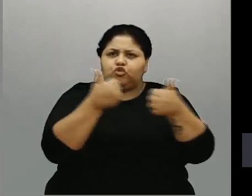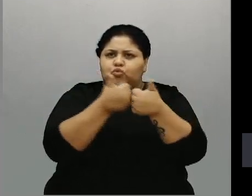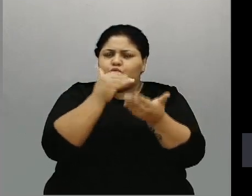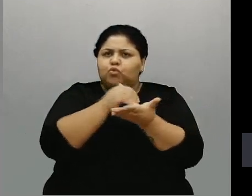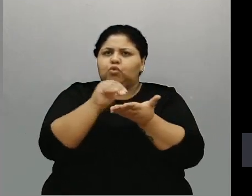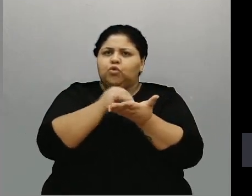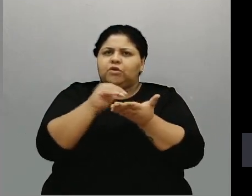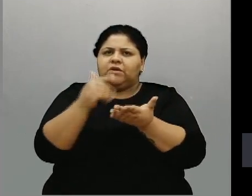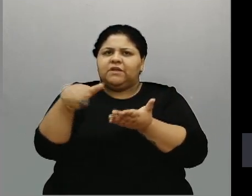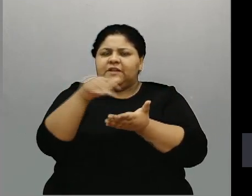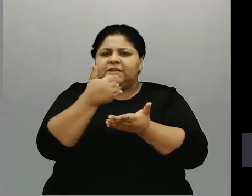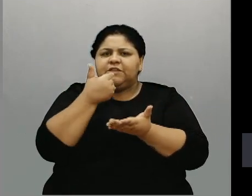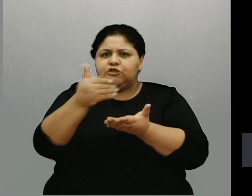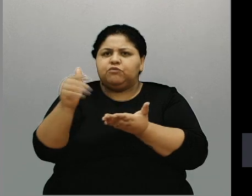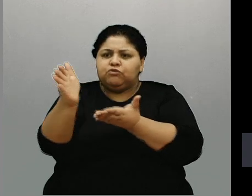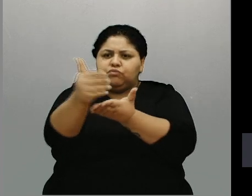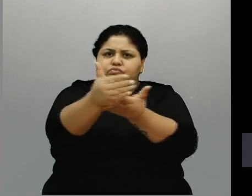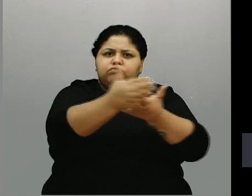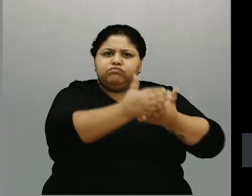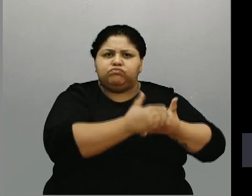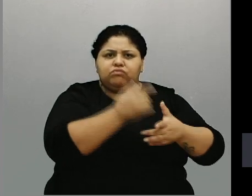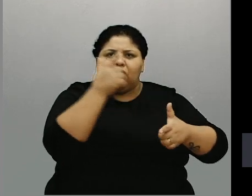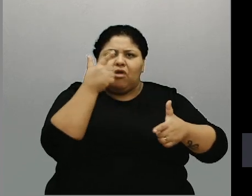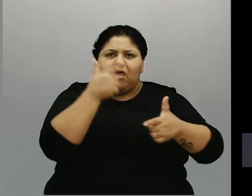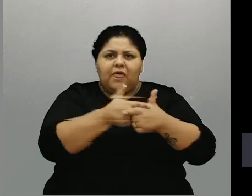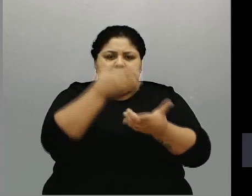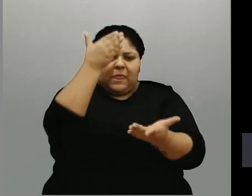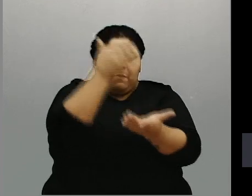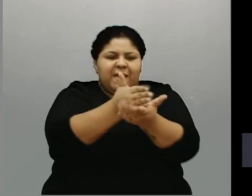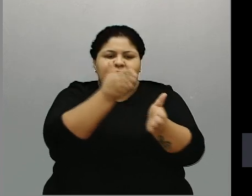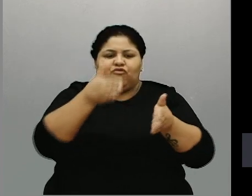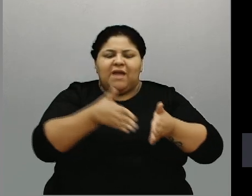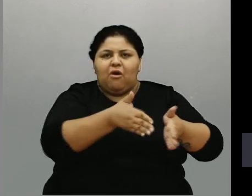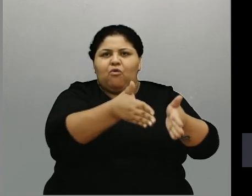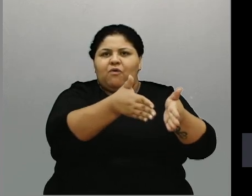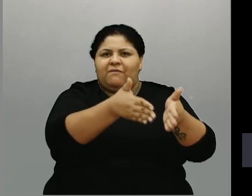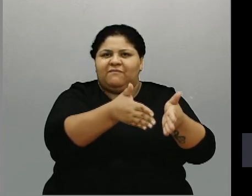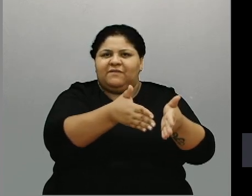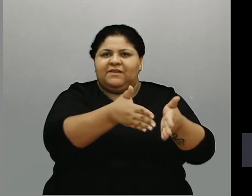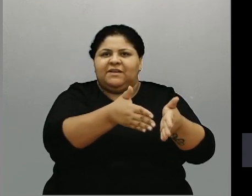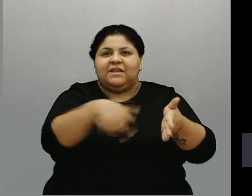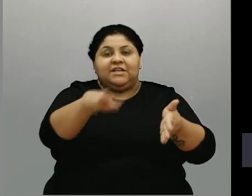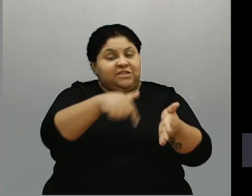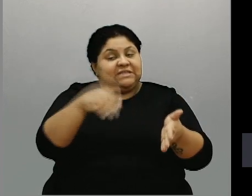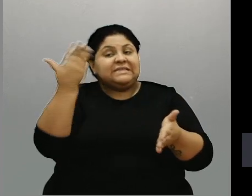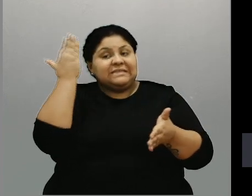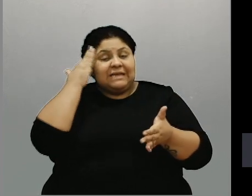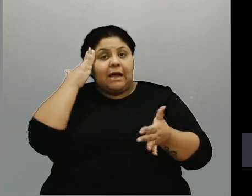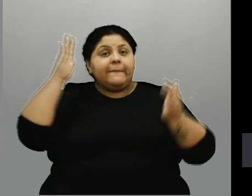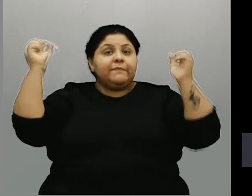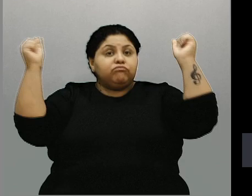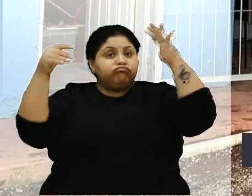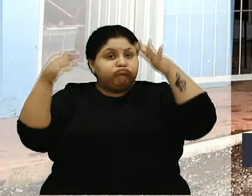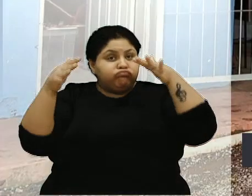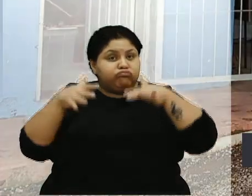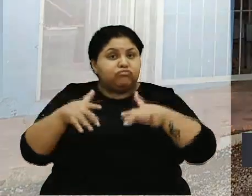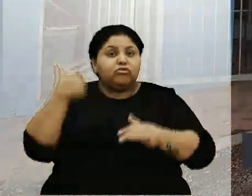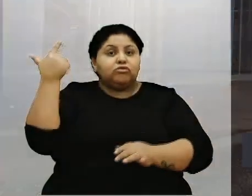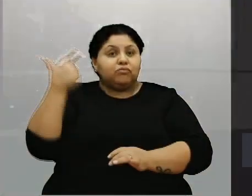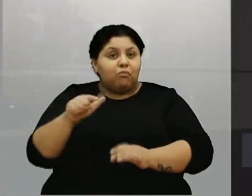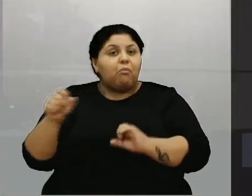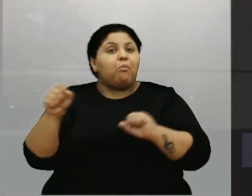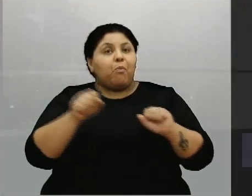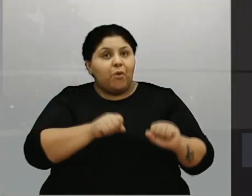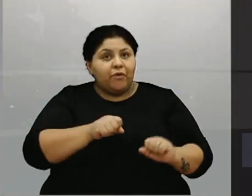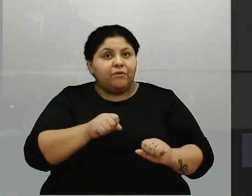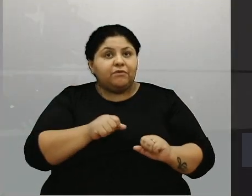a gente pediu o recolhimento, porque está lá no meio da rua, desta forma. Vocês sabem que vai chover de novo. Poderemos ter novamente esse